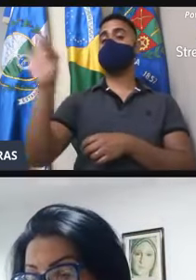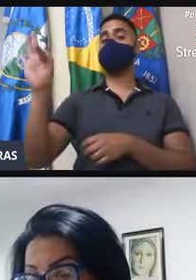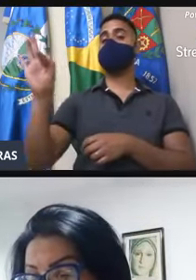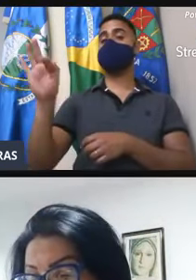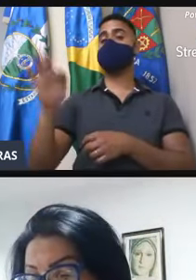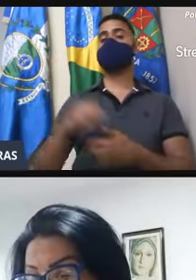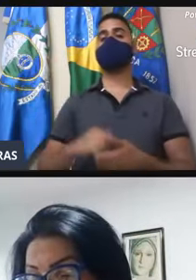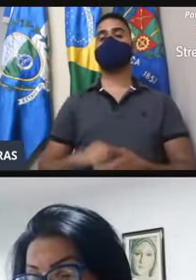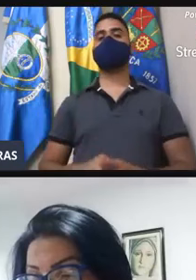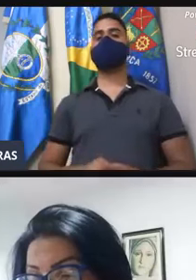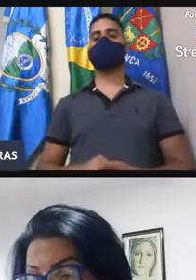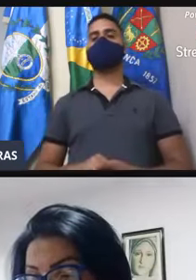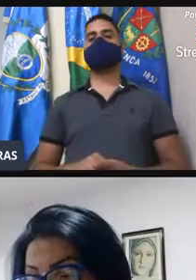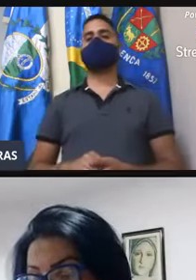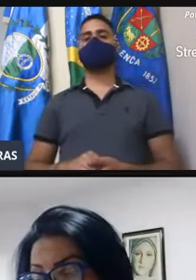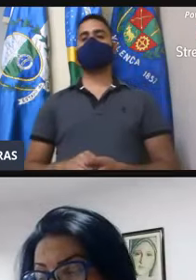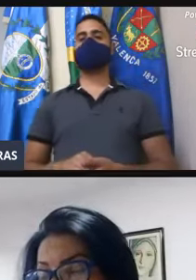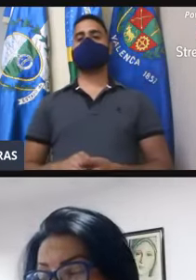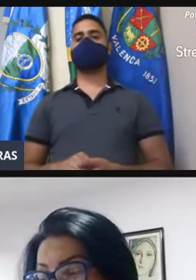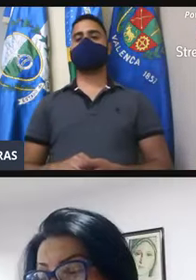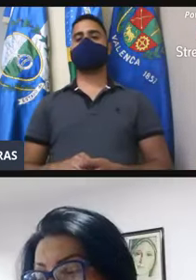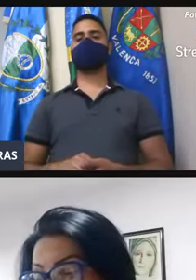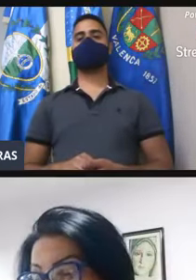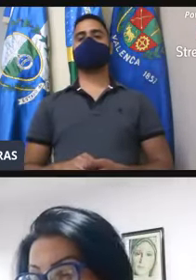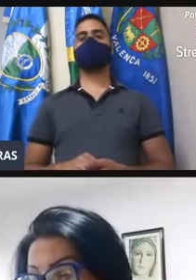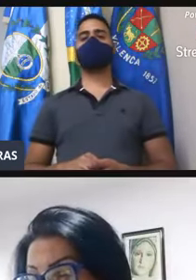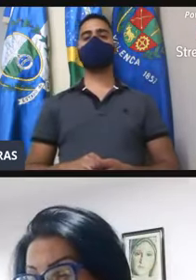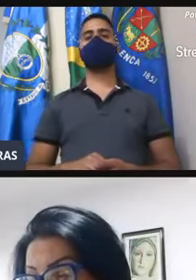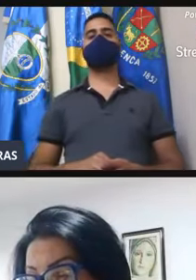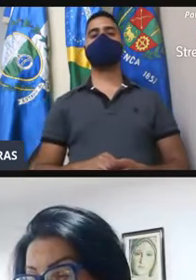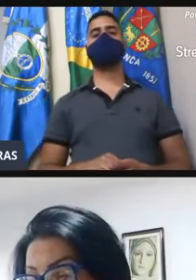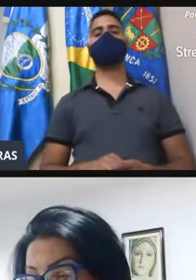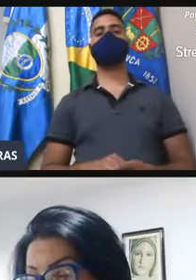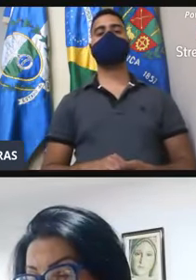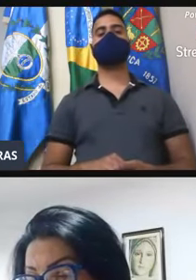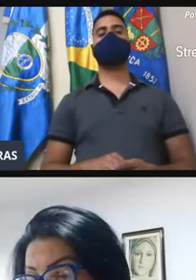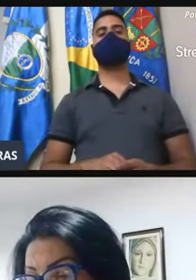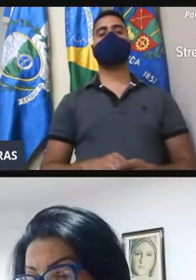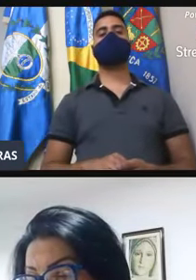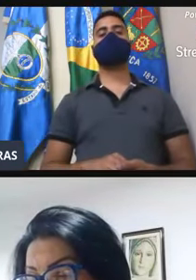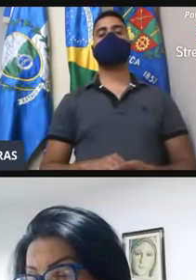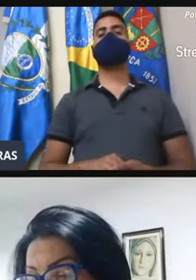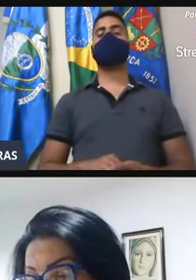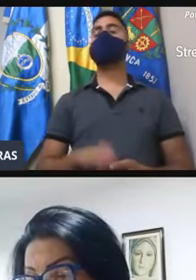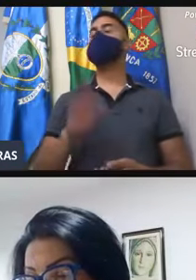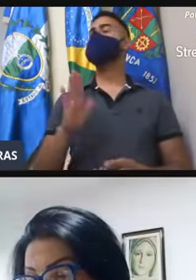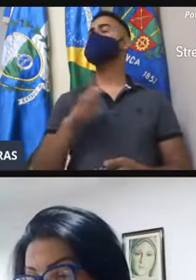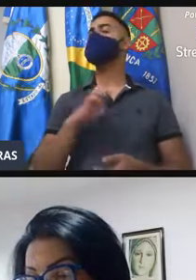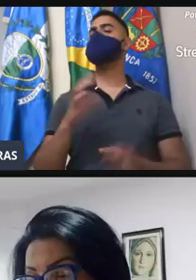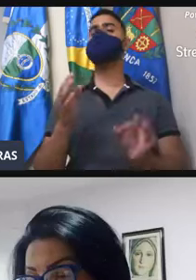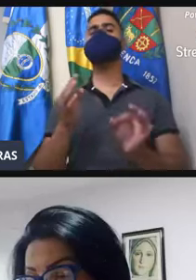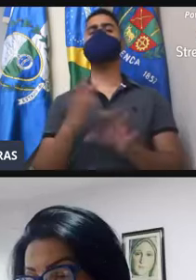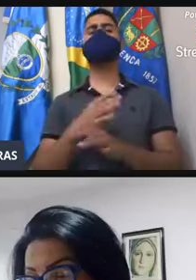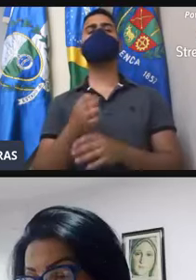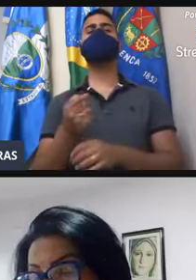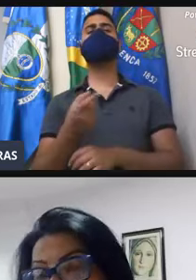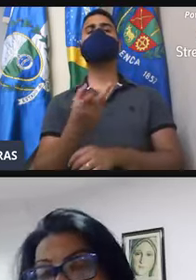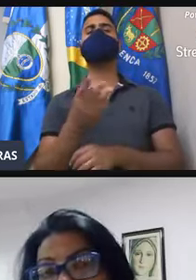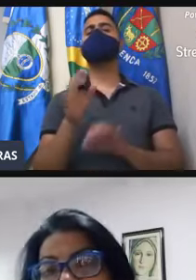Então, essas instituições, elas foram já destinadas